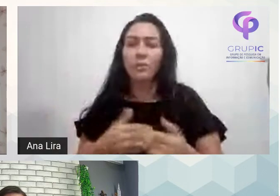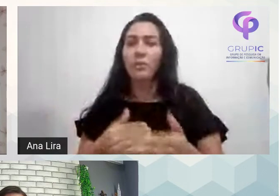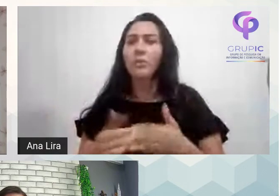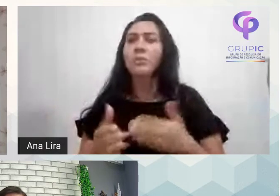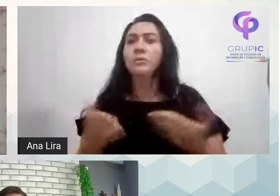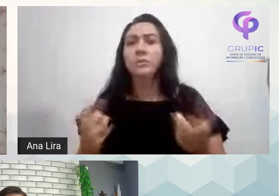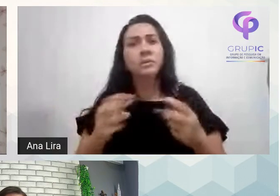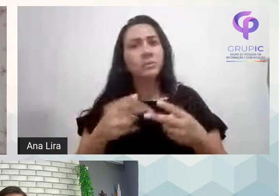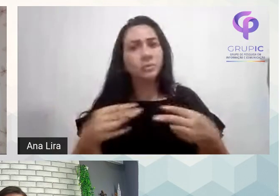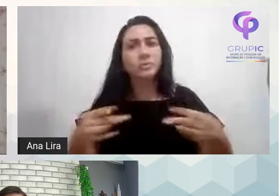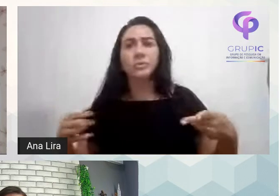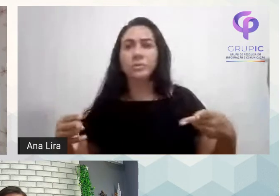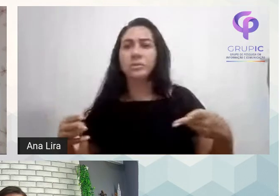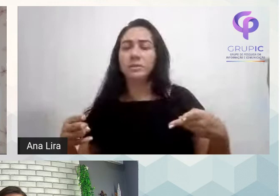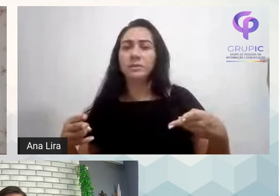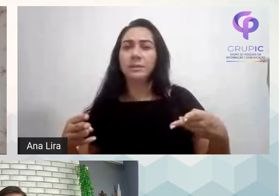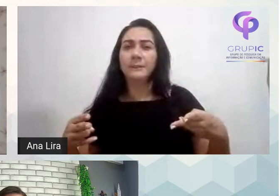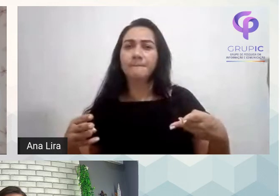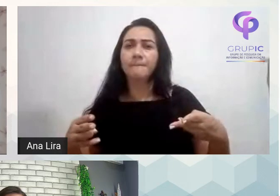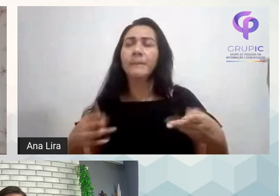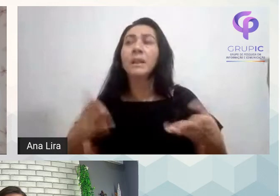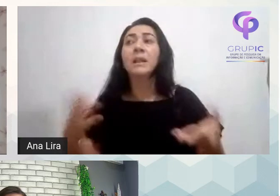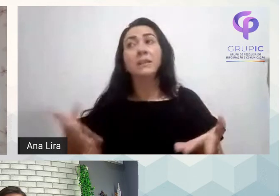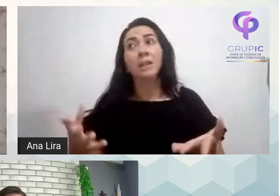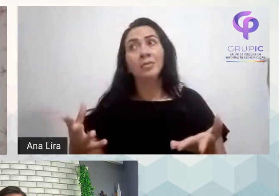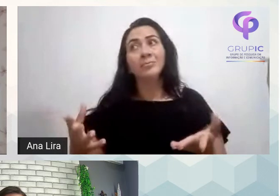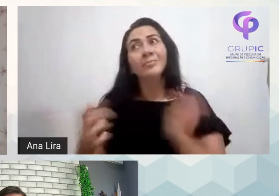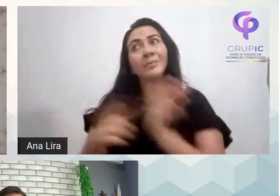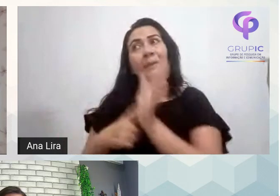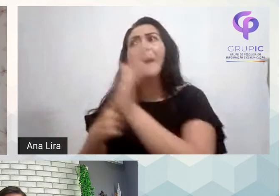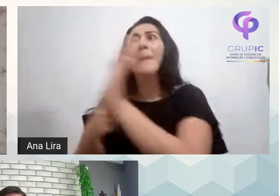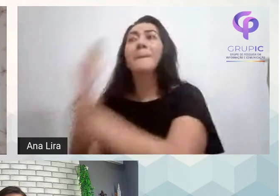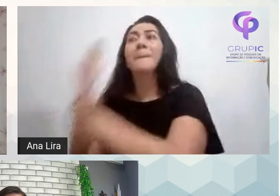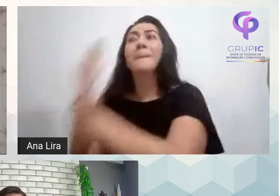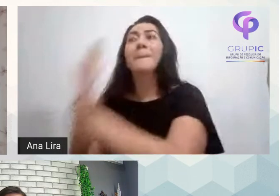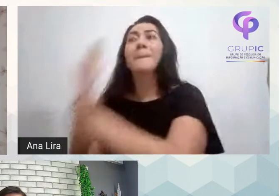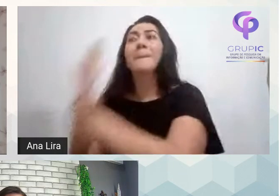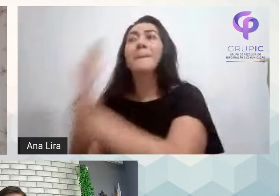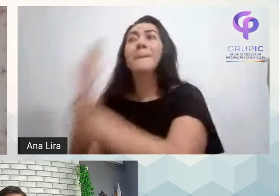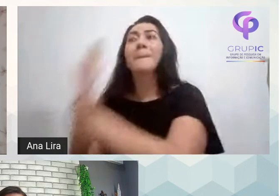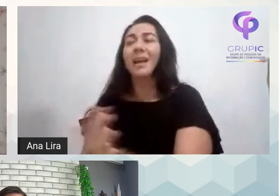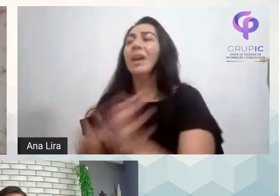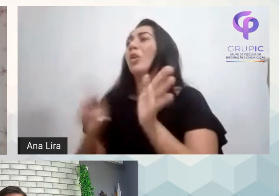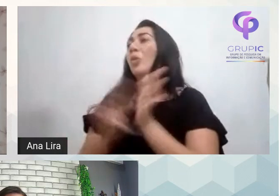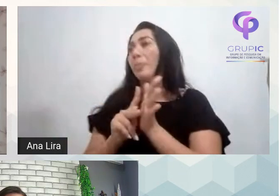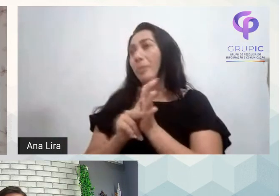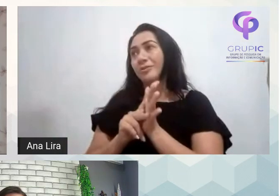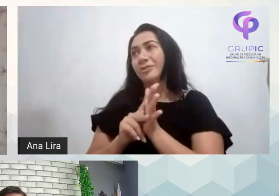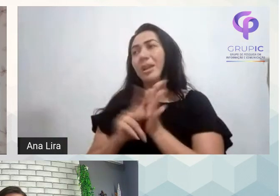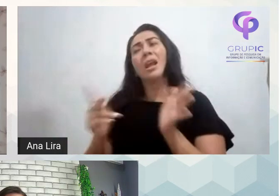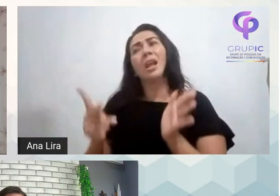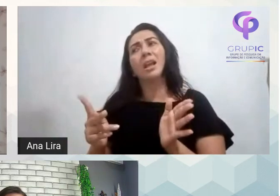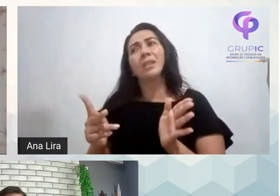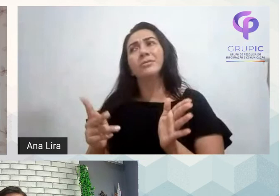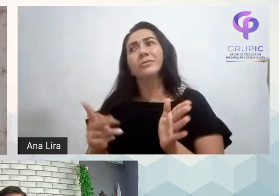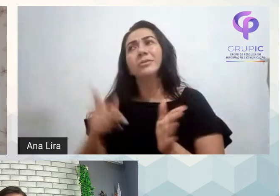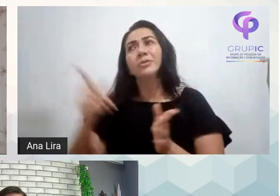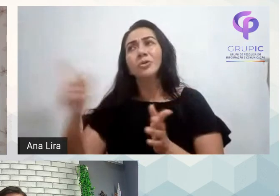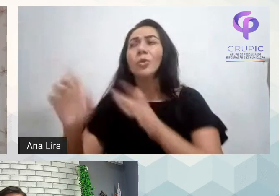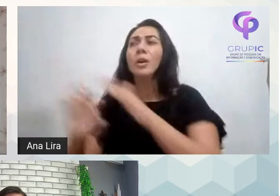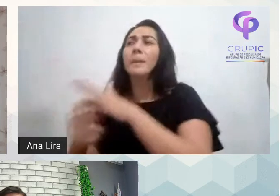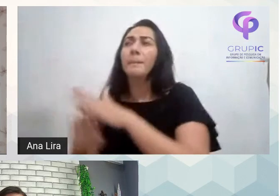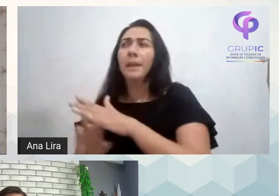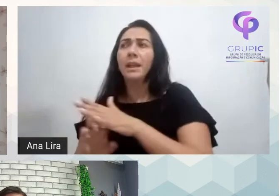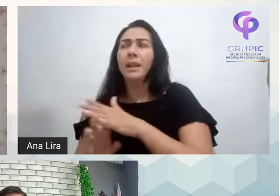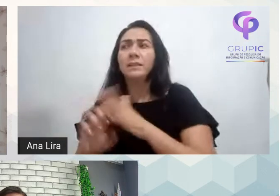Então, lá na tua justificativa para o teu incentivador, você vai colocar, olha, eu li lá a tua política de responsabilidade social, eu vi que